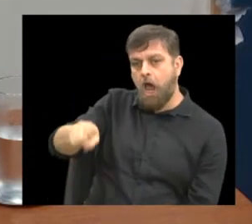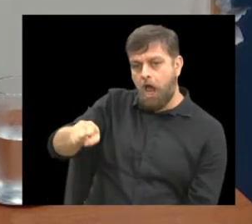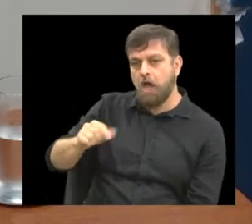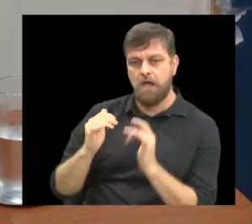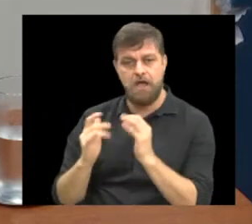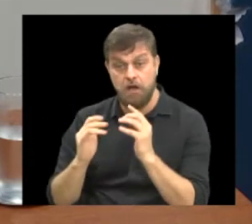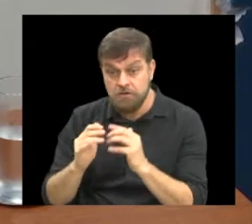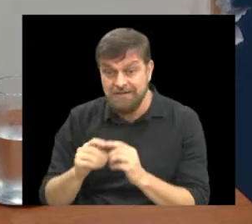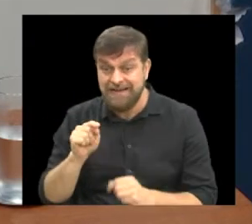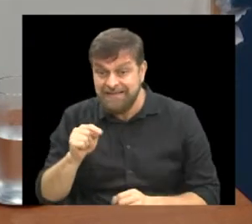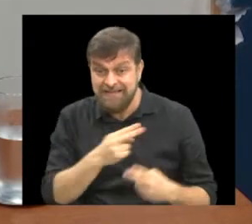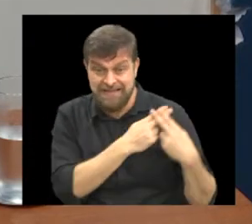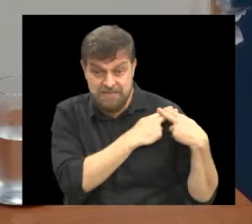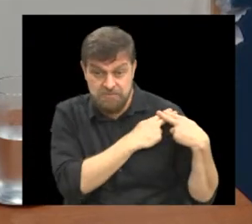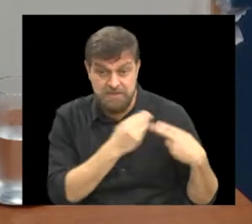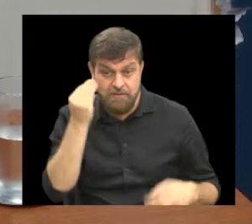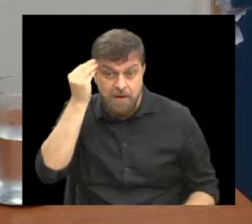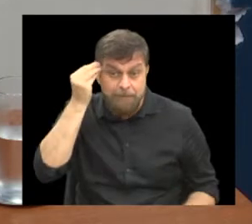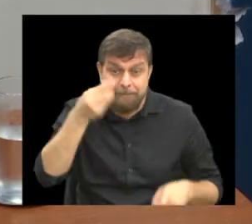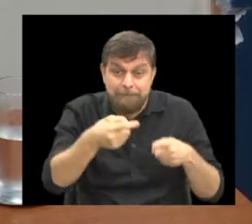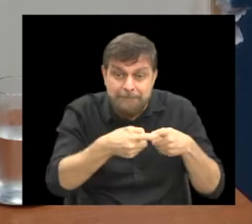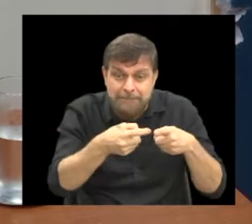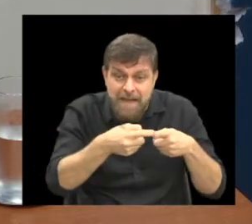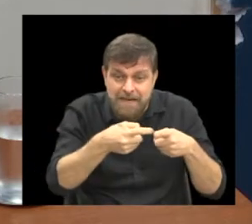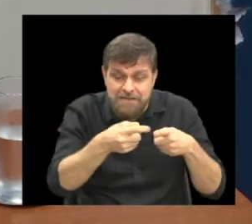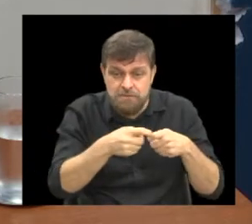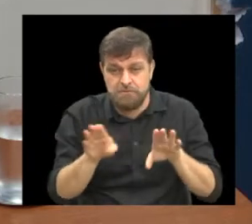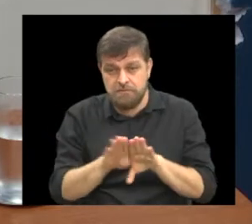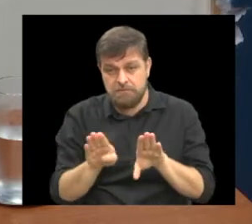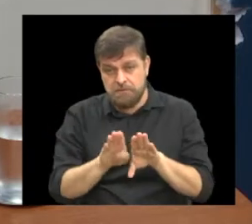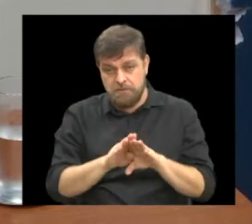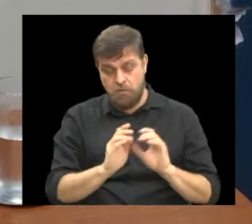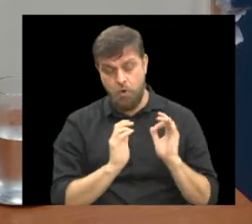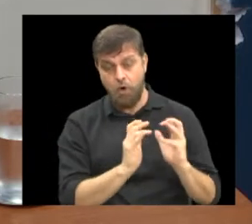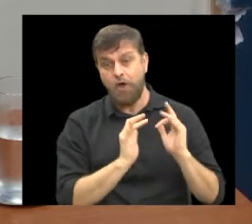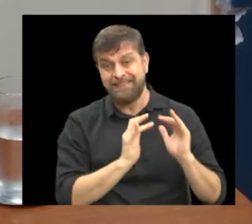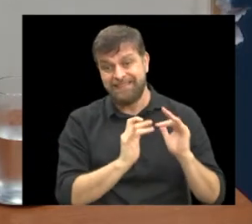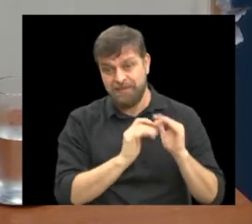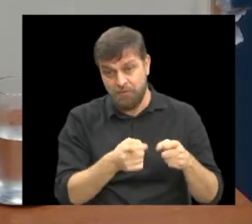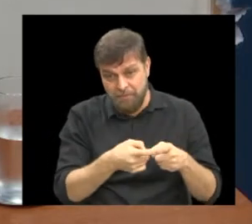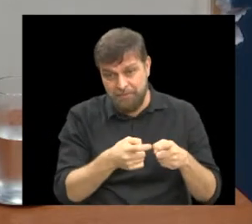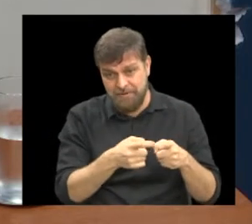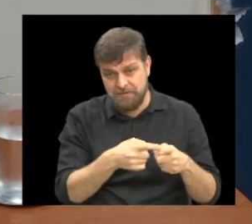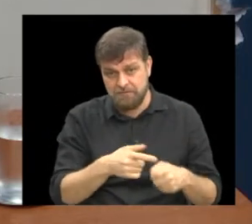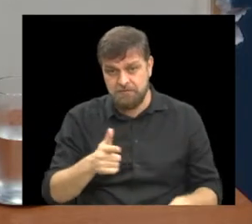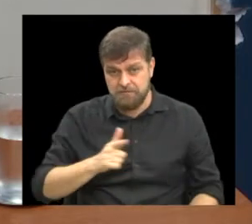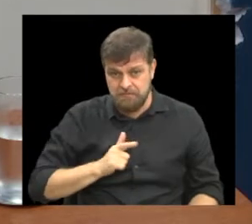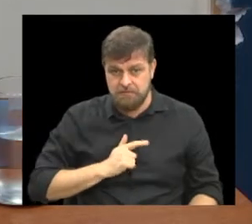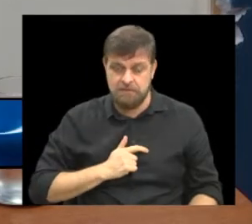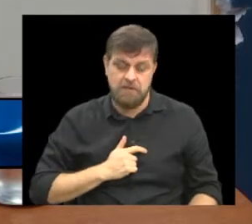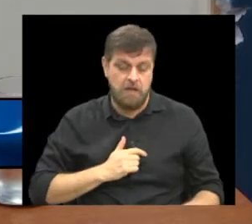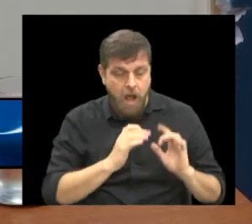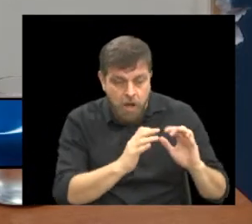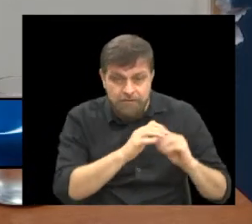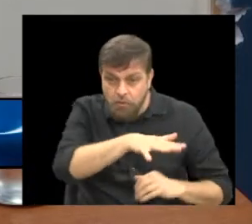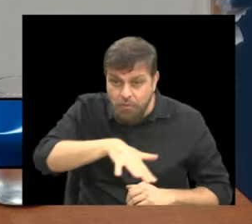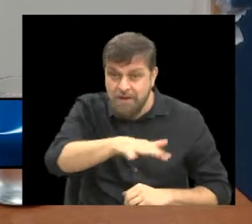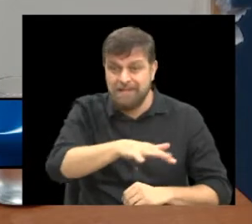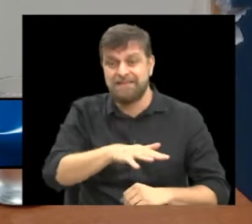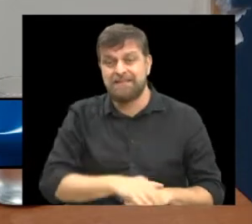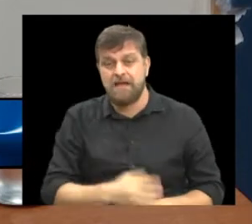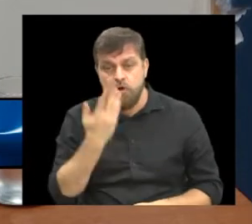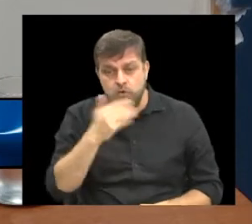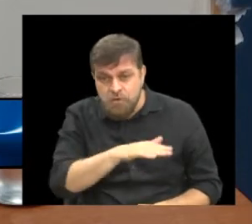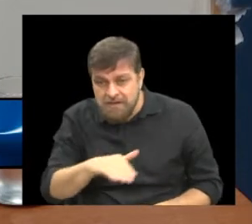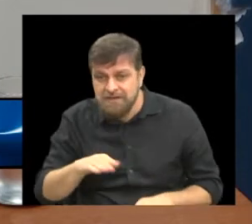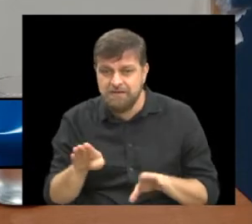laudo mesmo é do psiquiatra ou do neurologista. Né? Lógico que se tiver um neuropediatra, né? Um